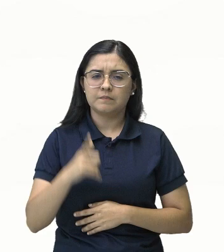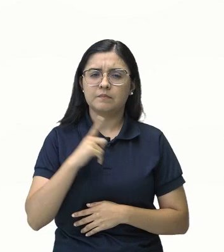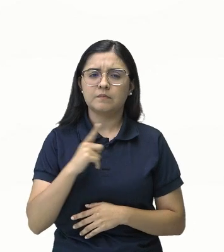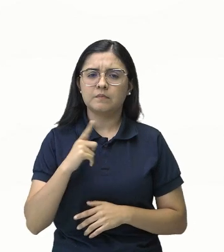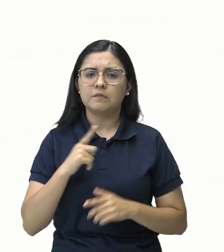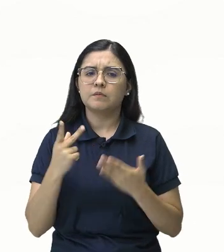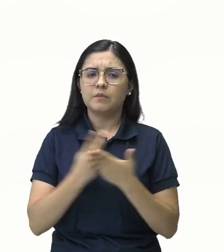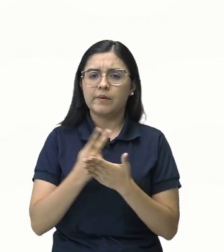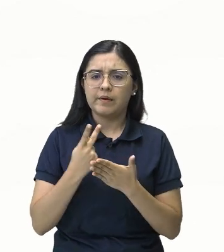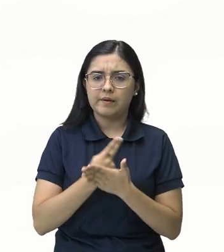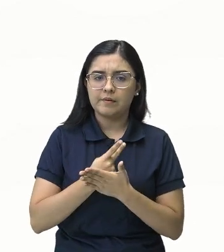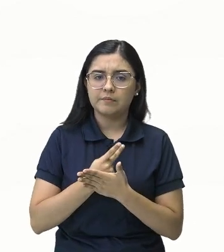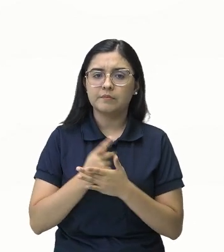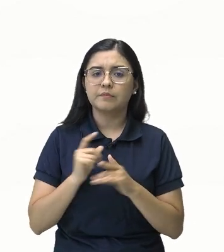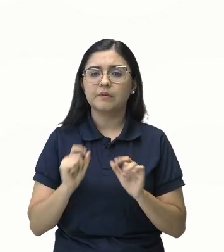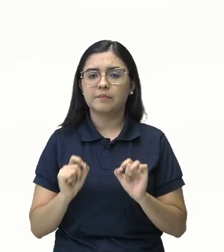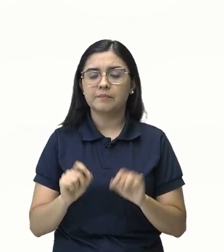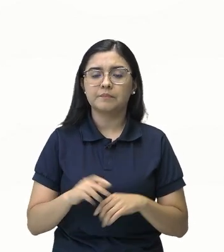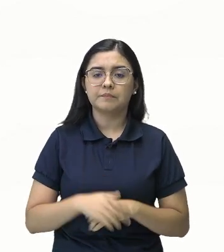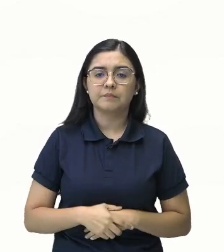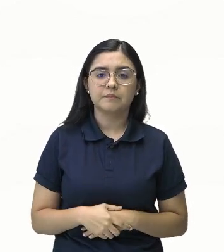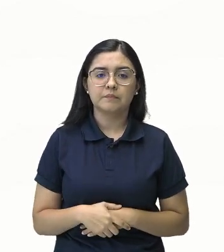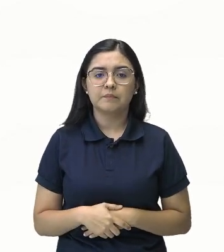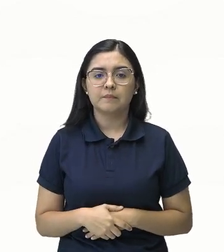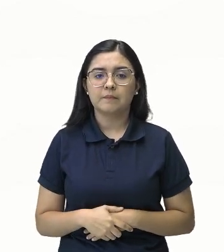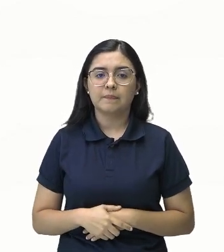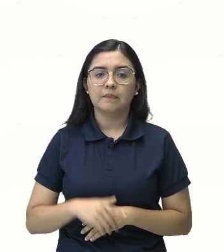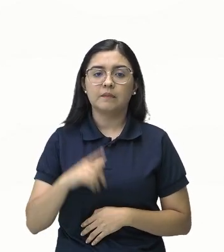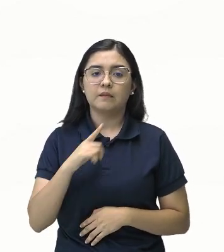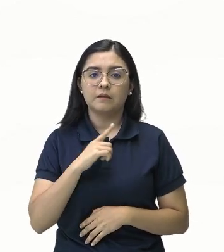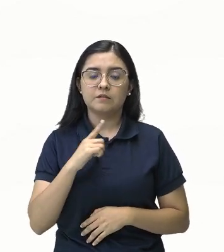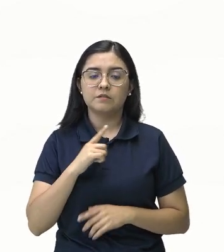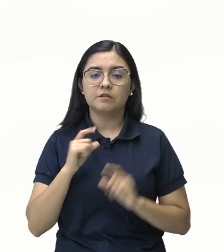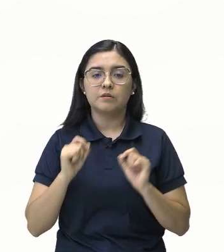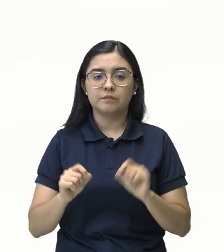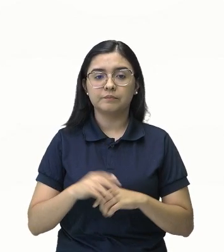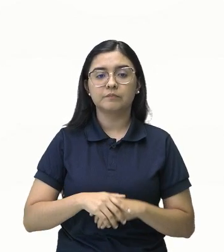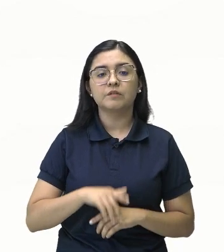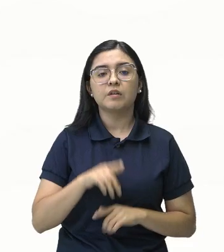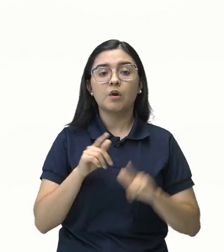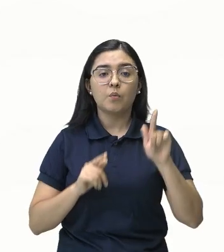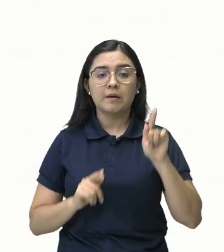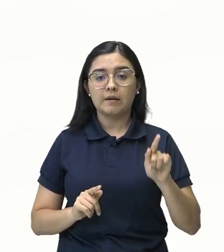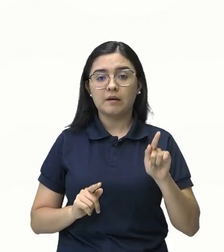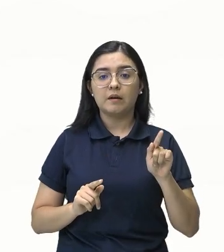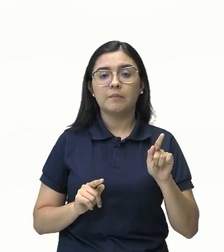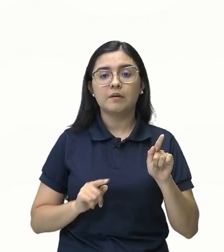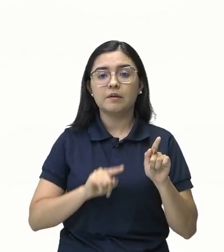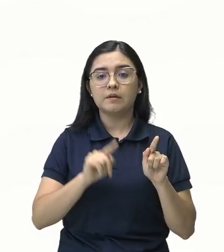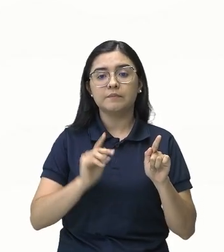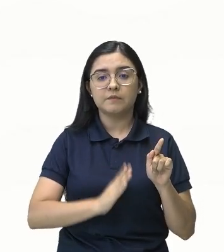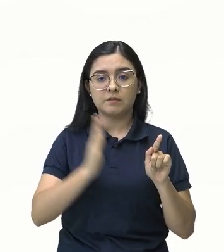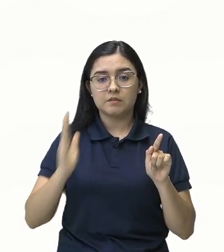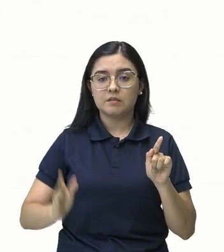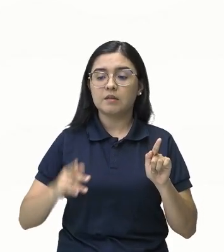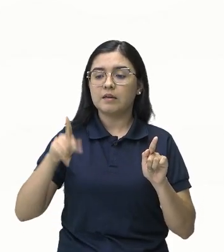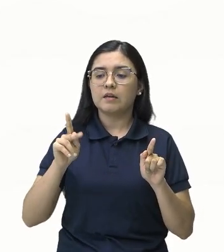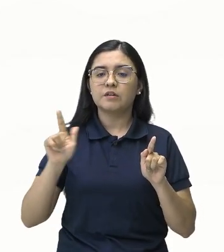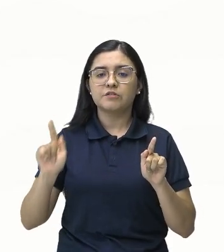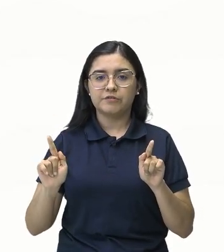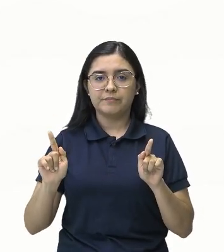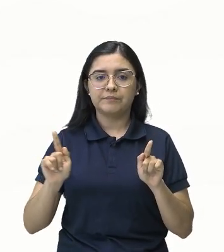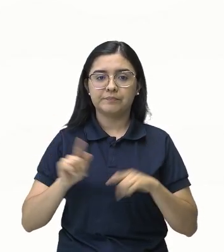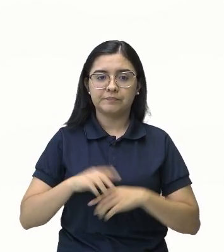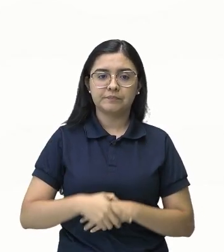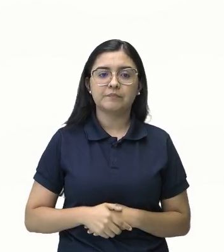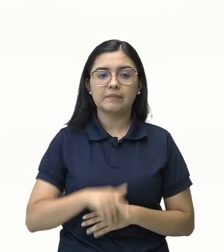errada? Pois é, eles estão em unidades diferentes. Observe que um